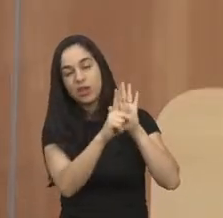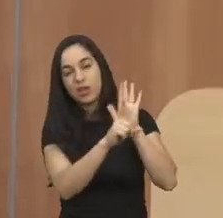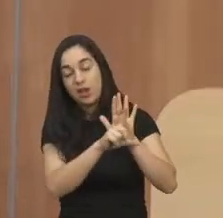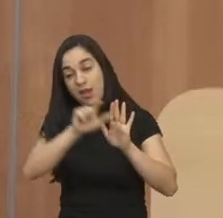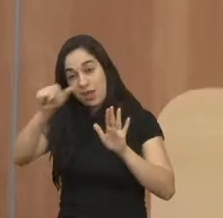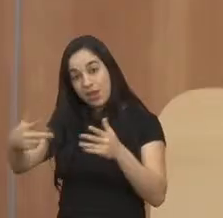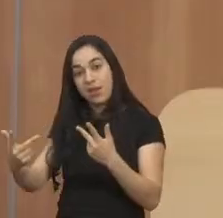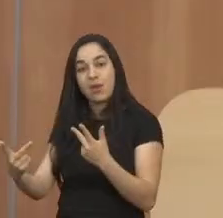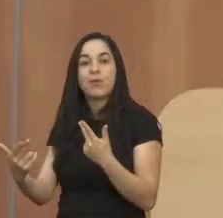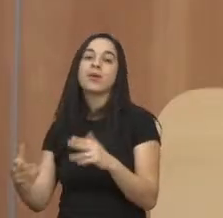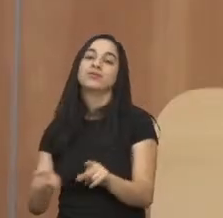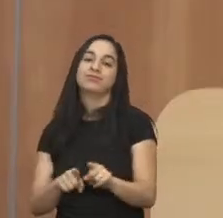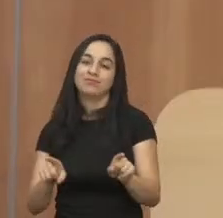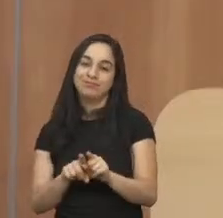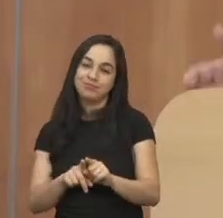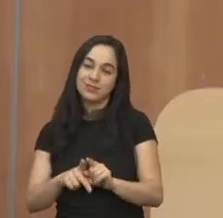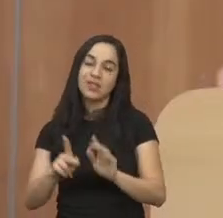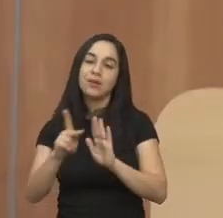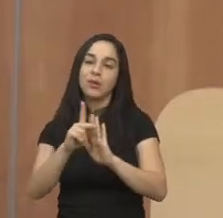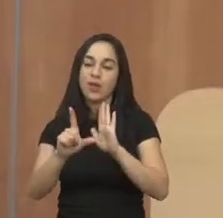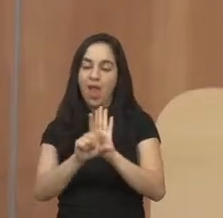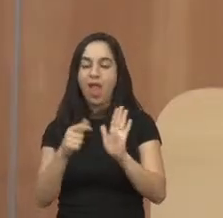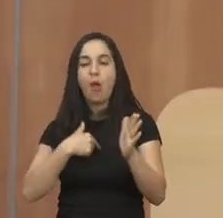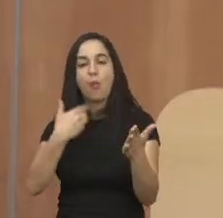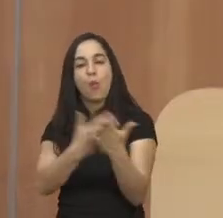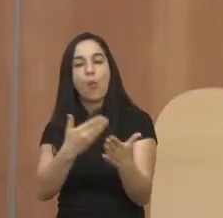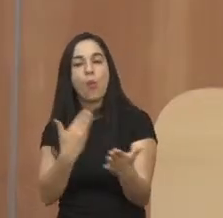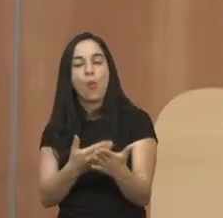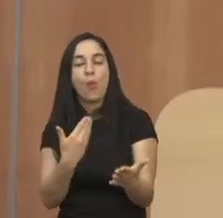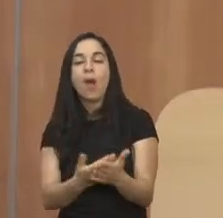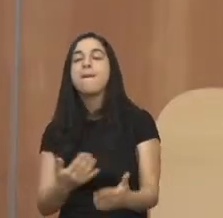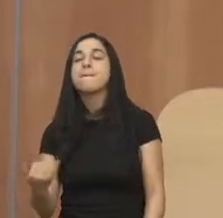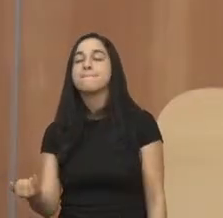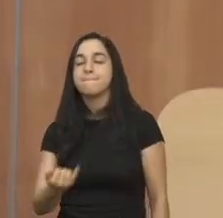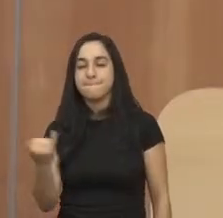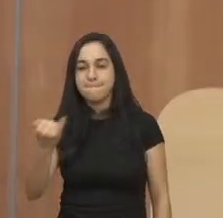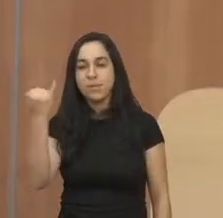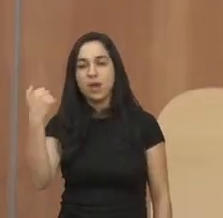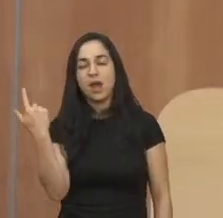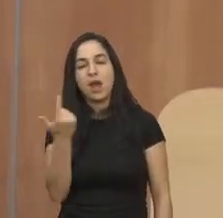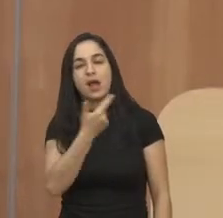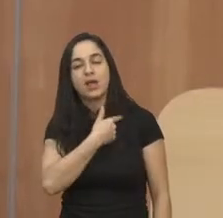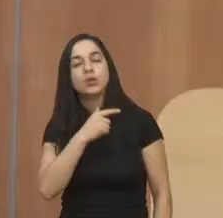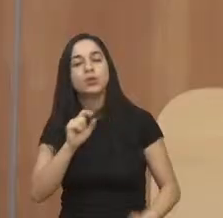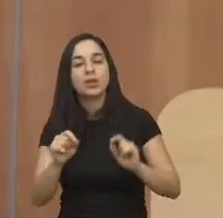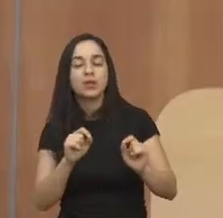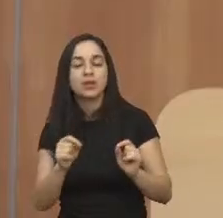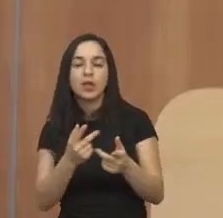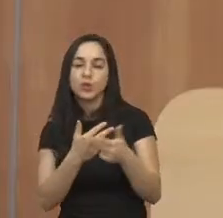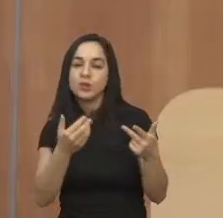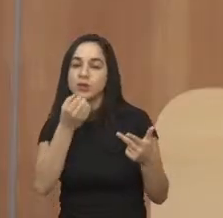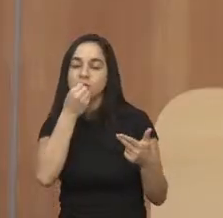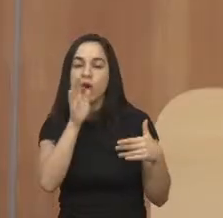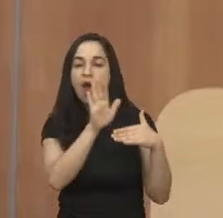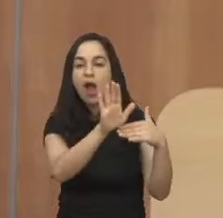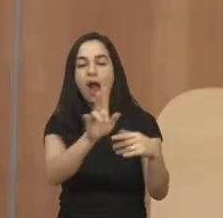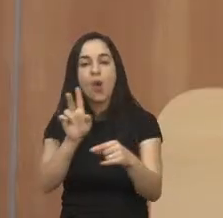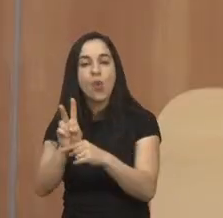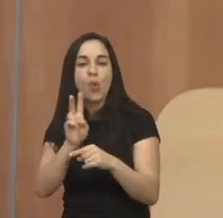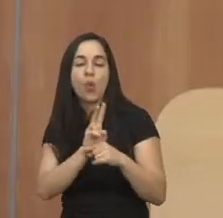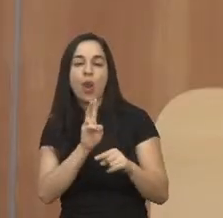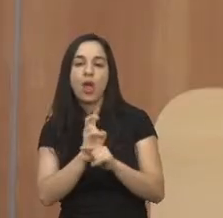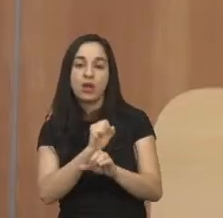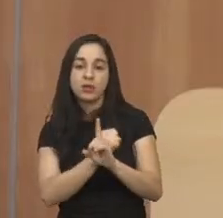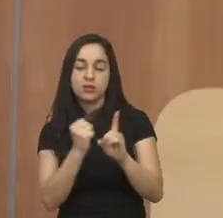saber como você colocou esse projeto. Estava estudando, e aqui o importante é isso, né, a gente fazer o bem para a nossa sociedade, para a nossa